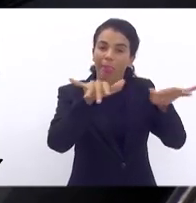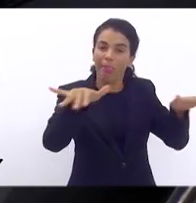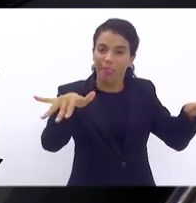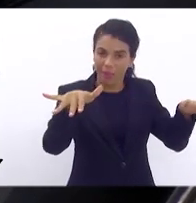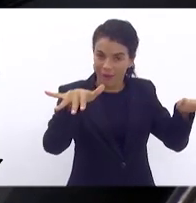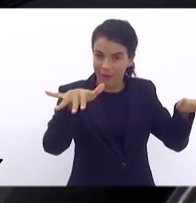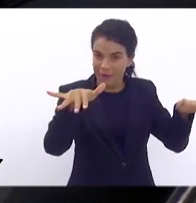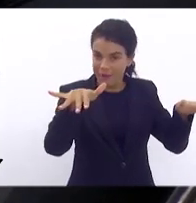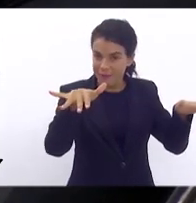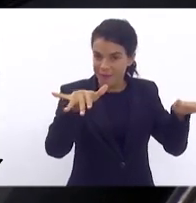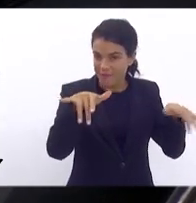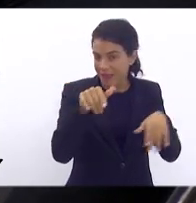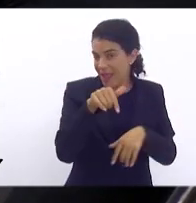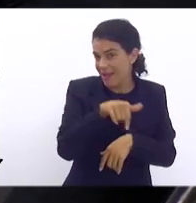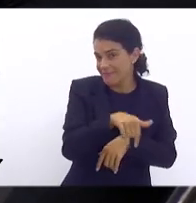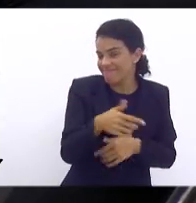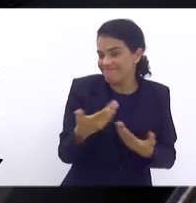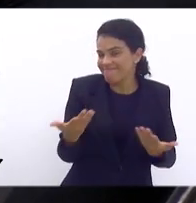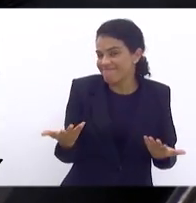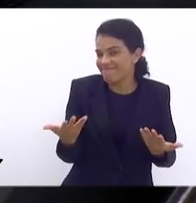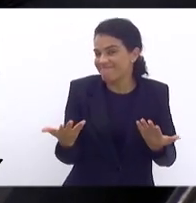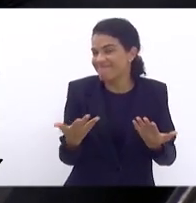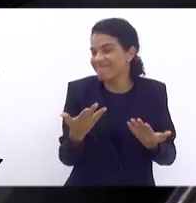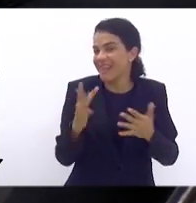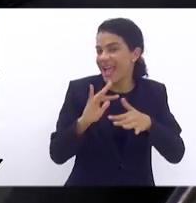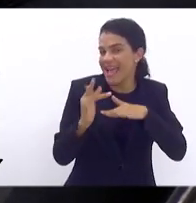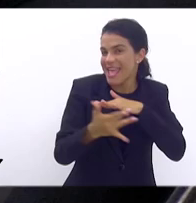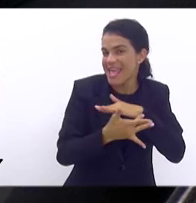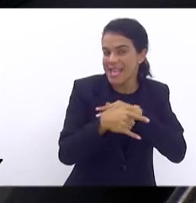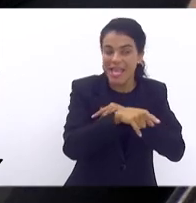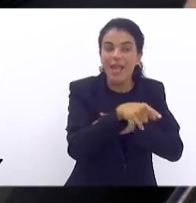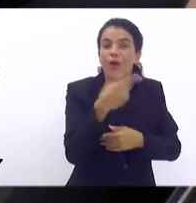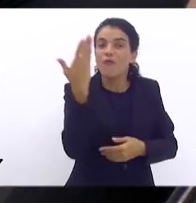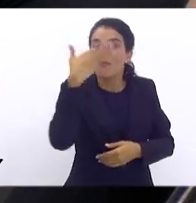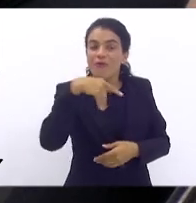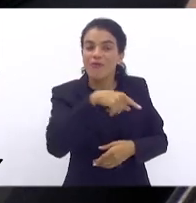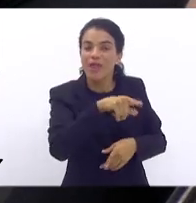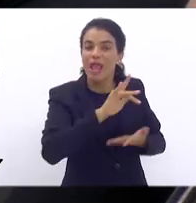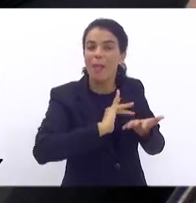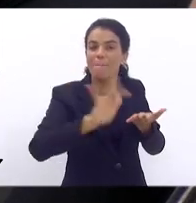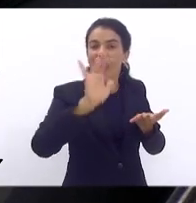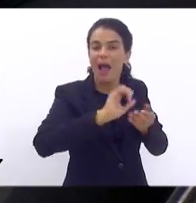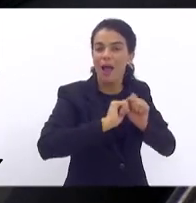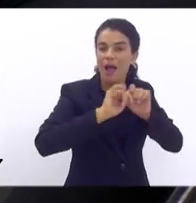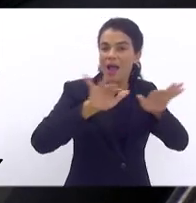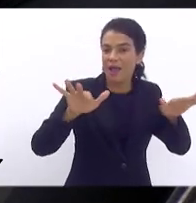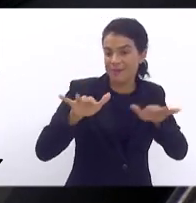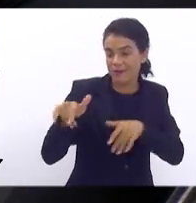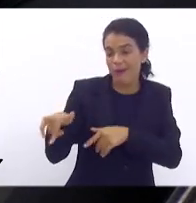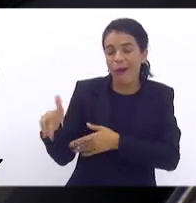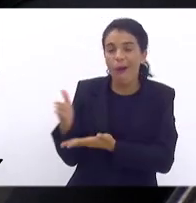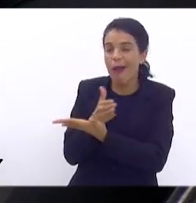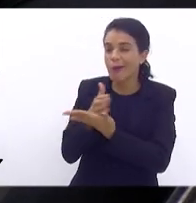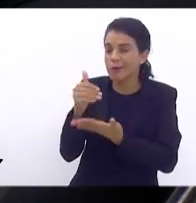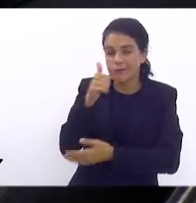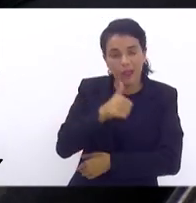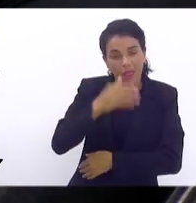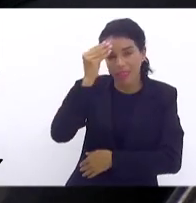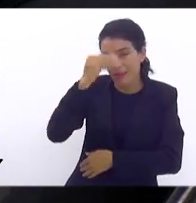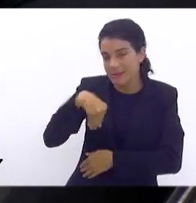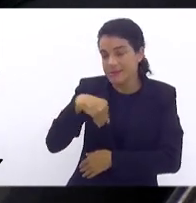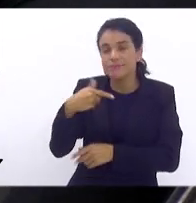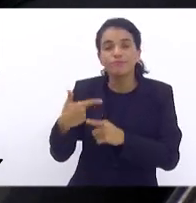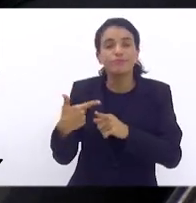produziu aquele conteúdo né na rede que divulgou aquela imagem é muitas mulheres acabam desistindo porque isso